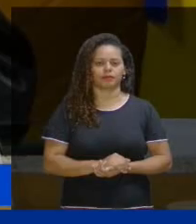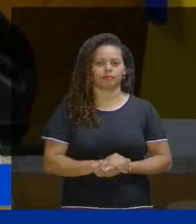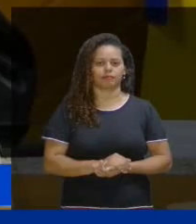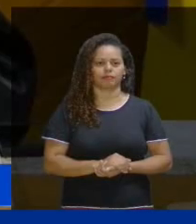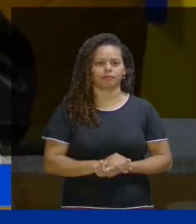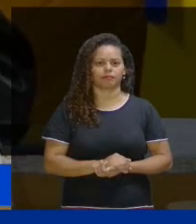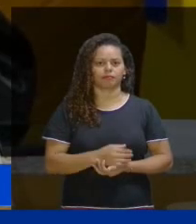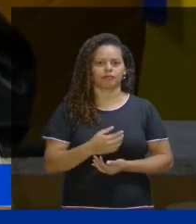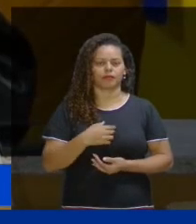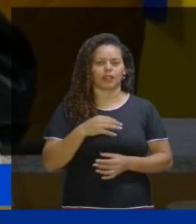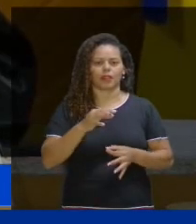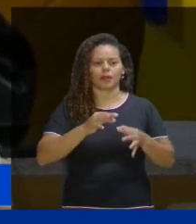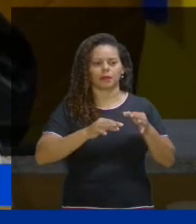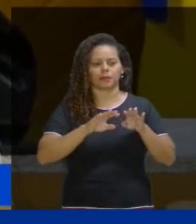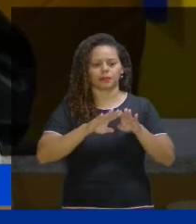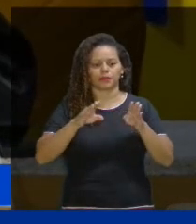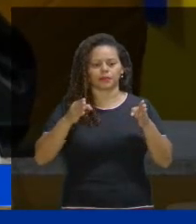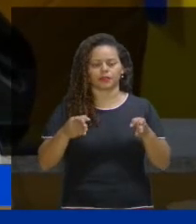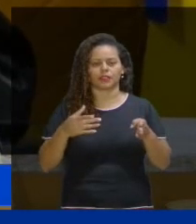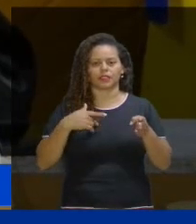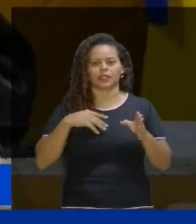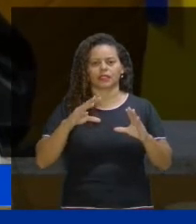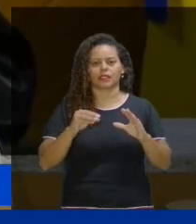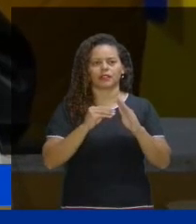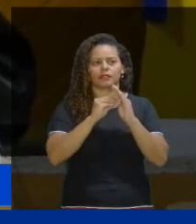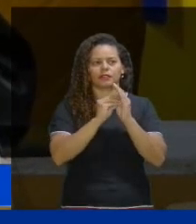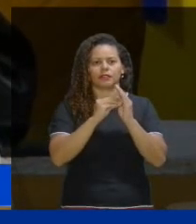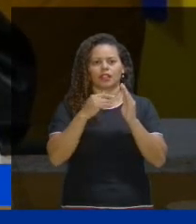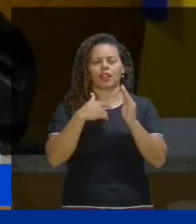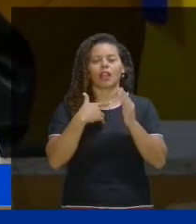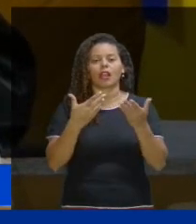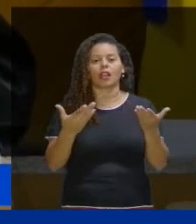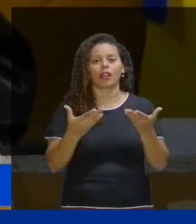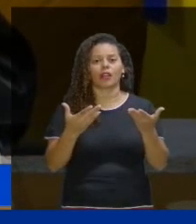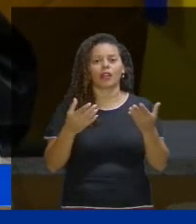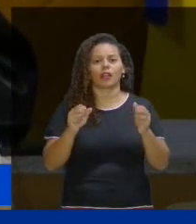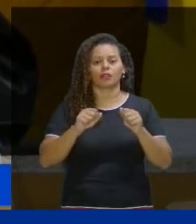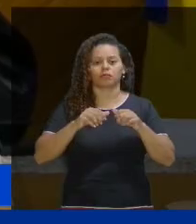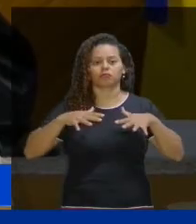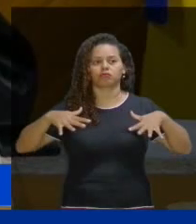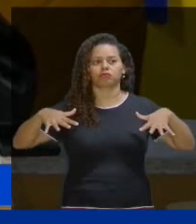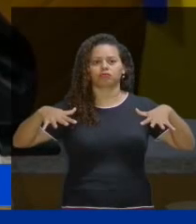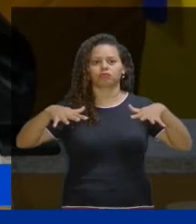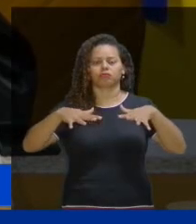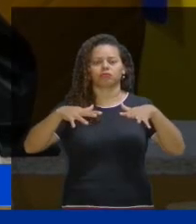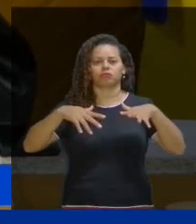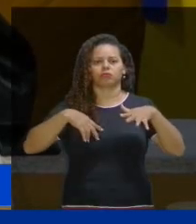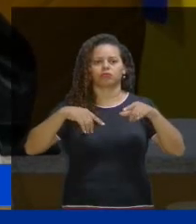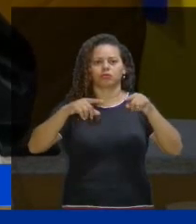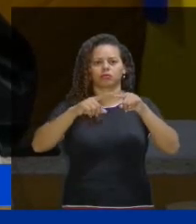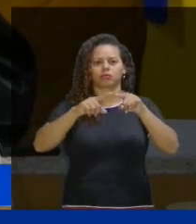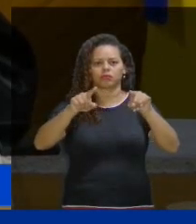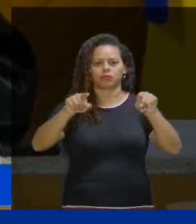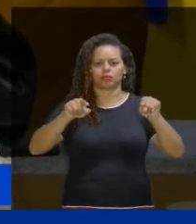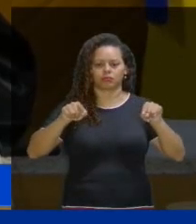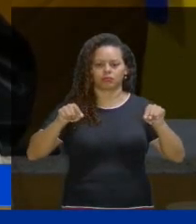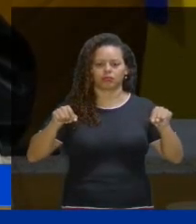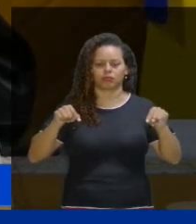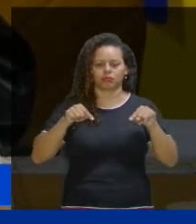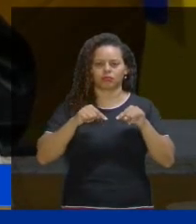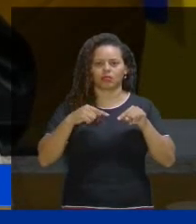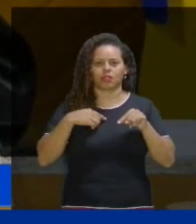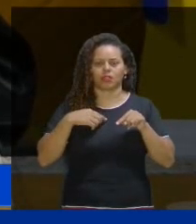O plenário do Tribunal Regional Eleitoral do Amapá é um salão amplo, em formato retangular,